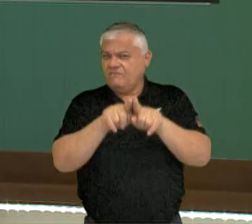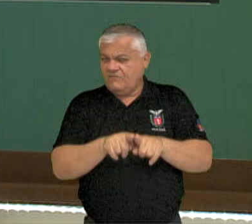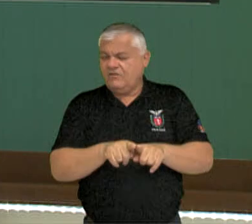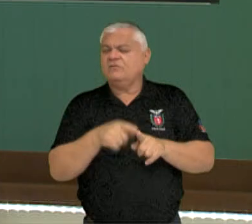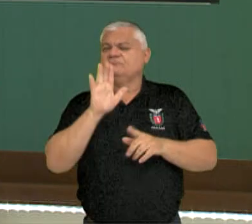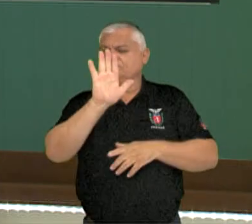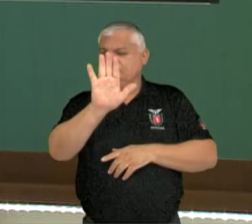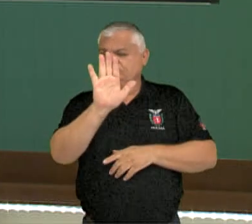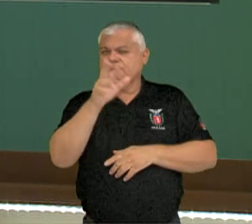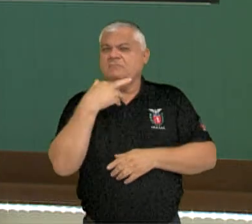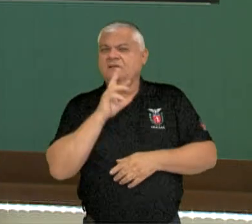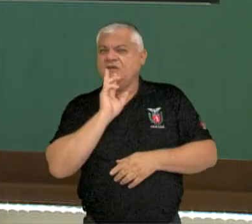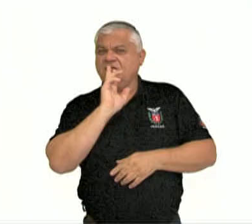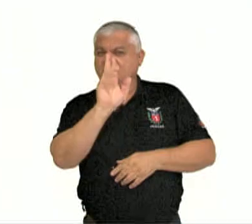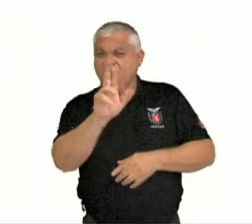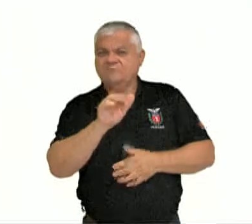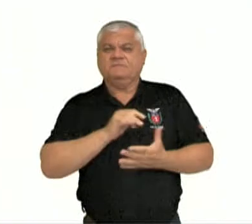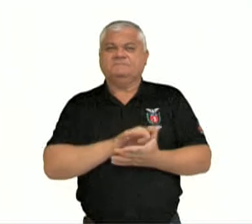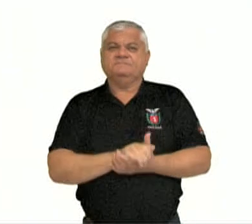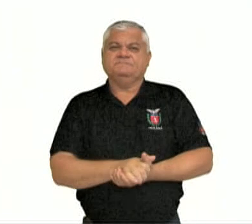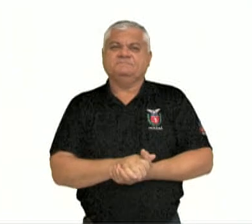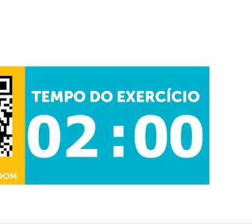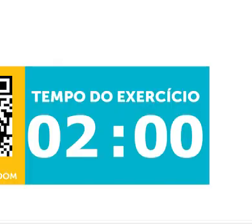já para nós respondermos a questão.